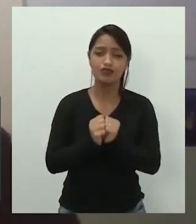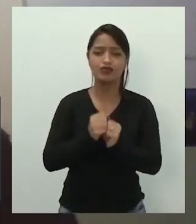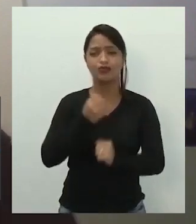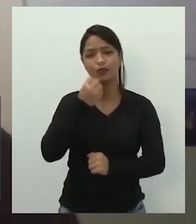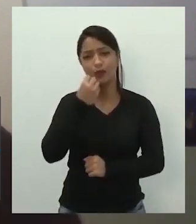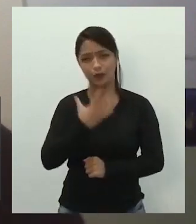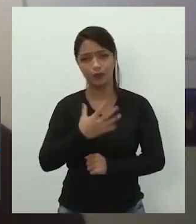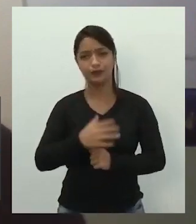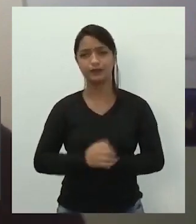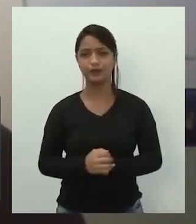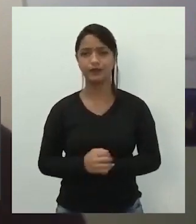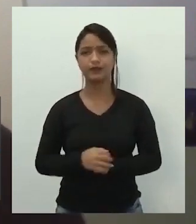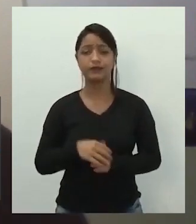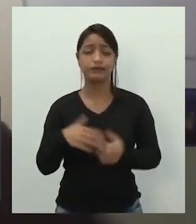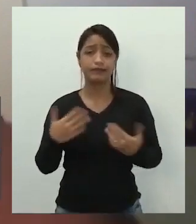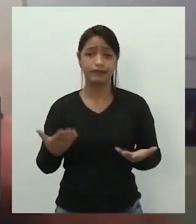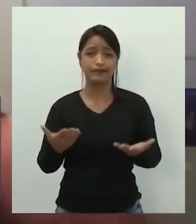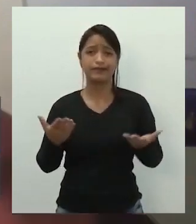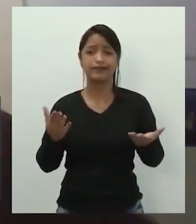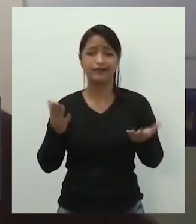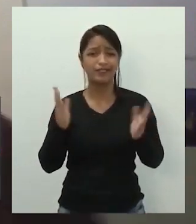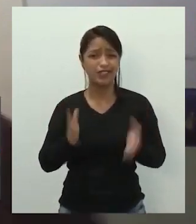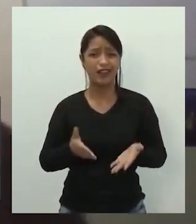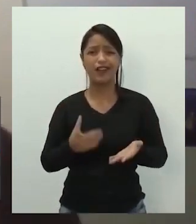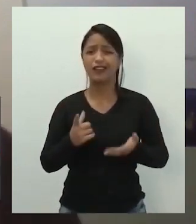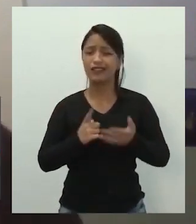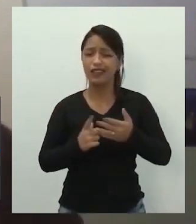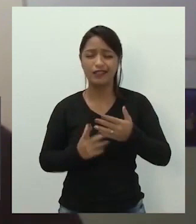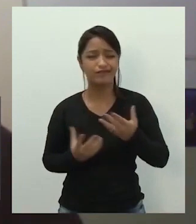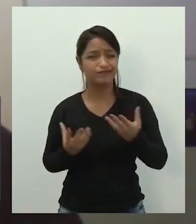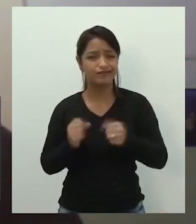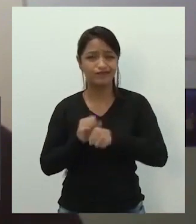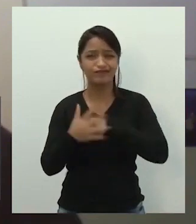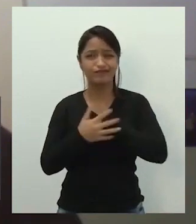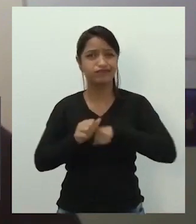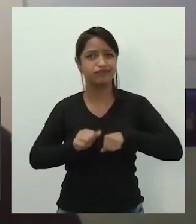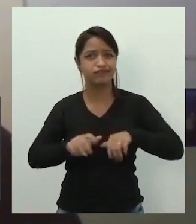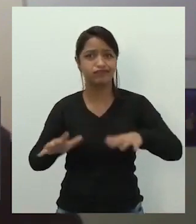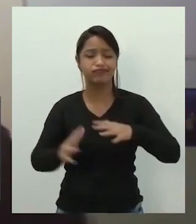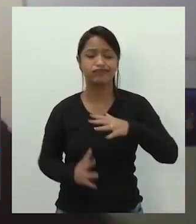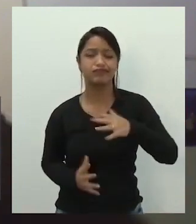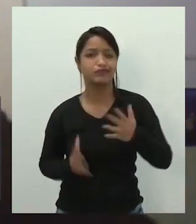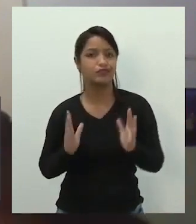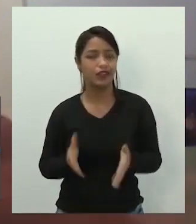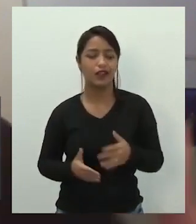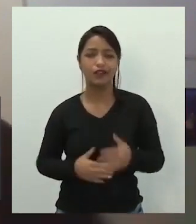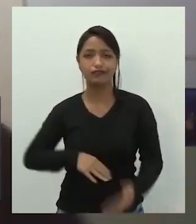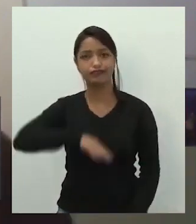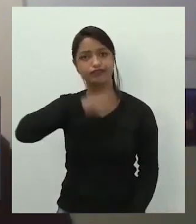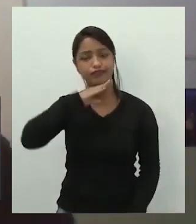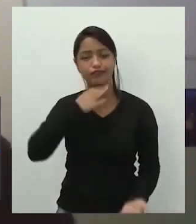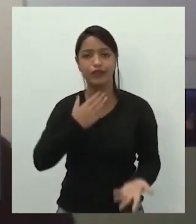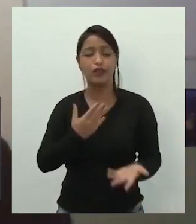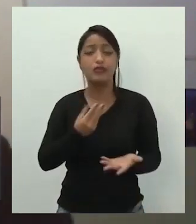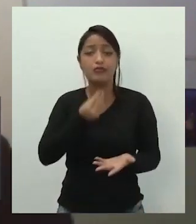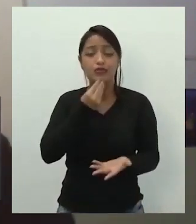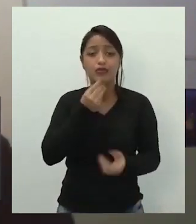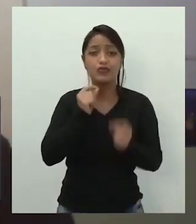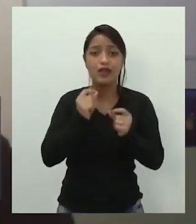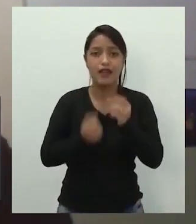virou tudo isso. Já está até bom de pandemia, já, né, gente? Não é a hora de acabar isso. Né? Conseguimos aí um tratamento, uma vacina